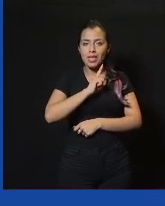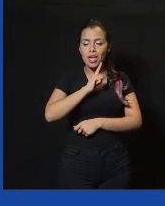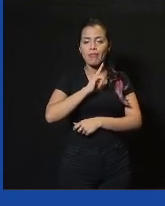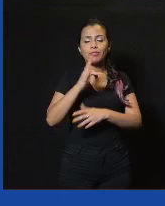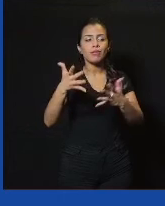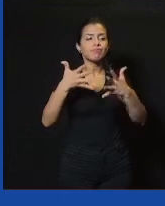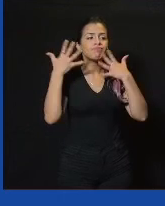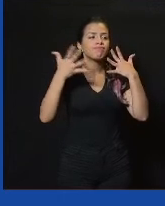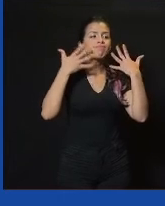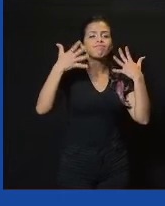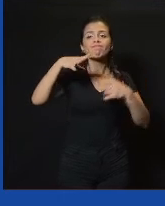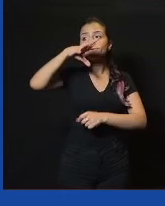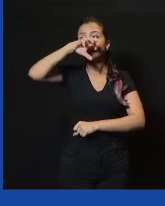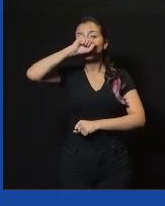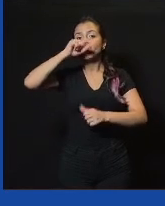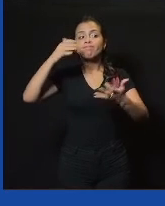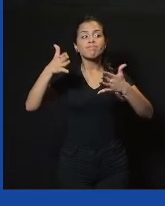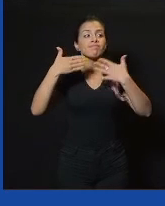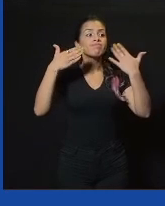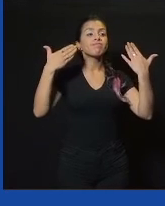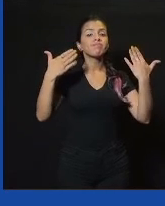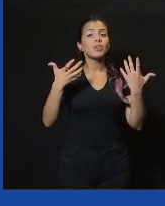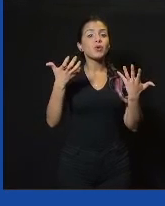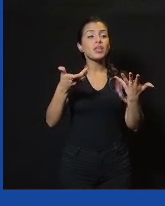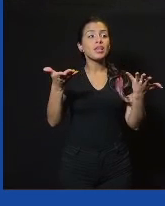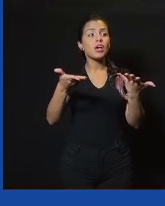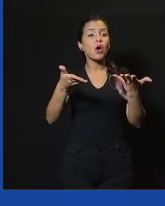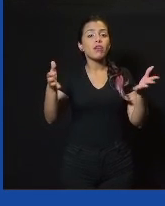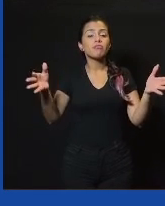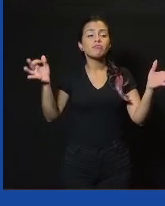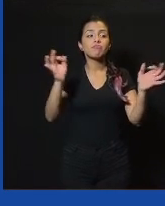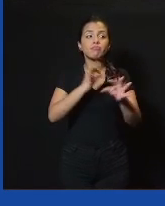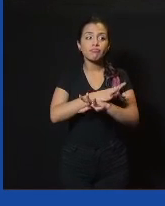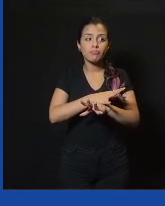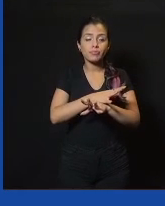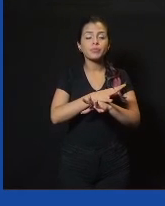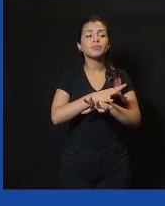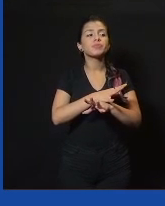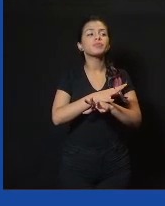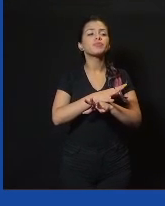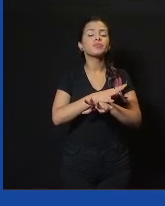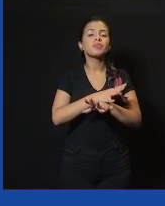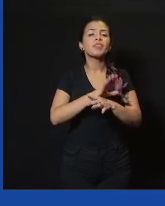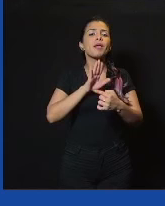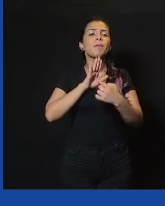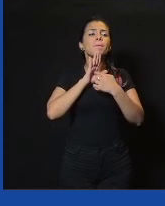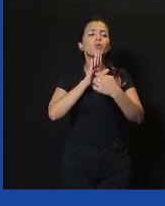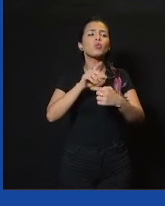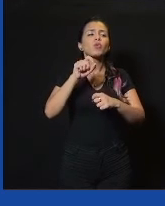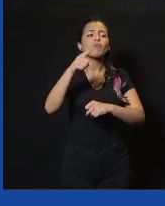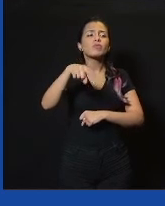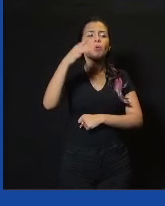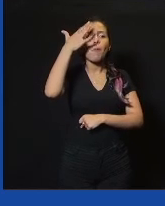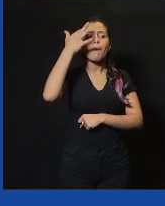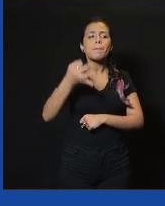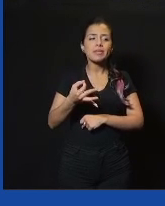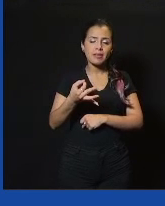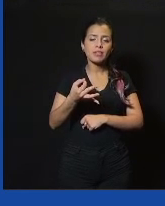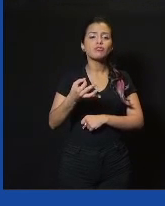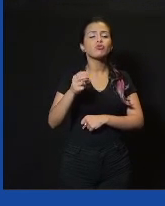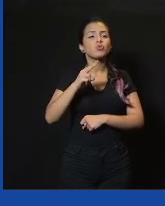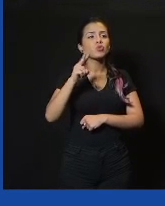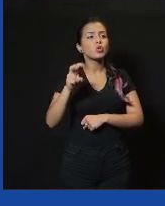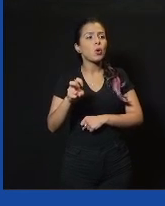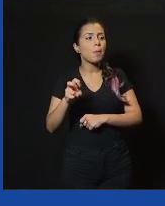talvez. Queria que você terminasse, então, trazendo o que você entende que foram